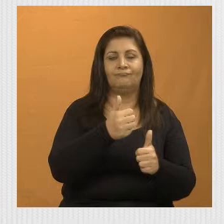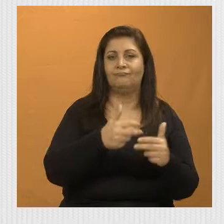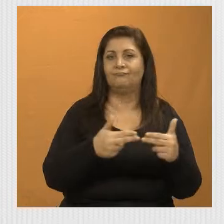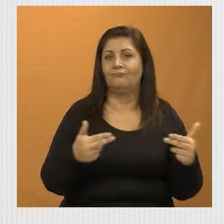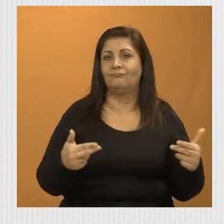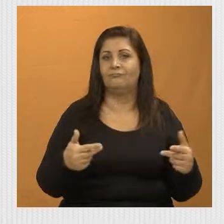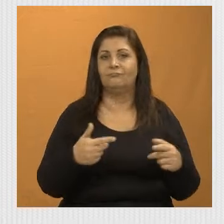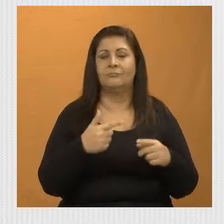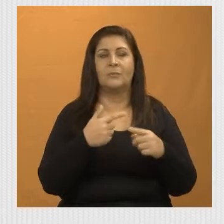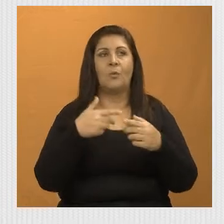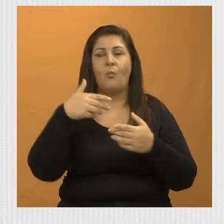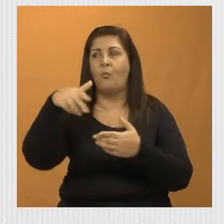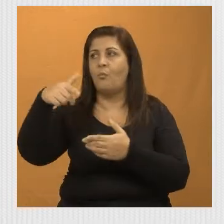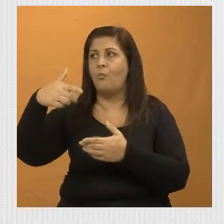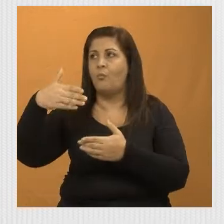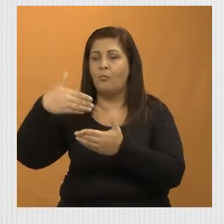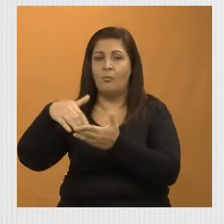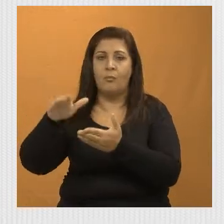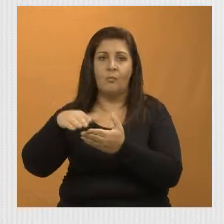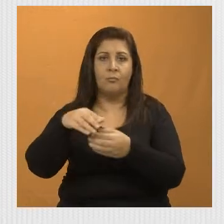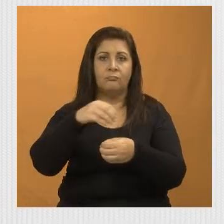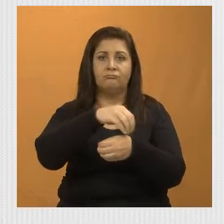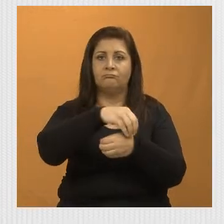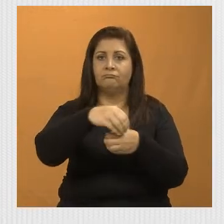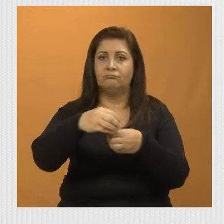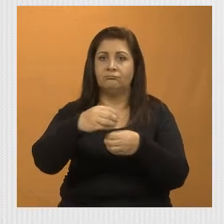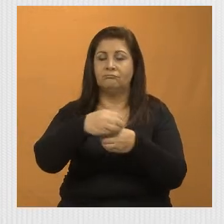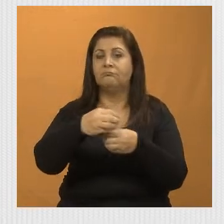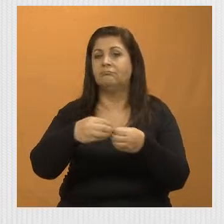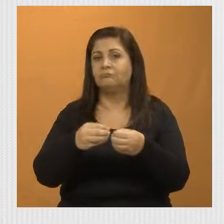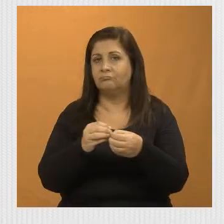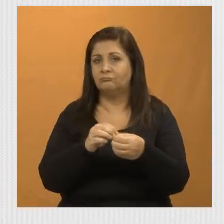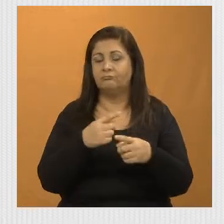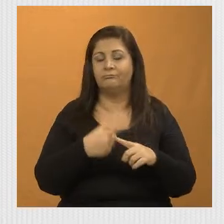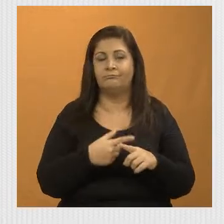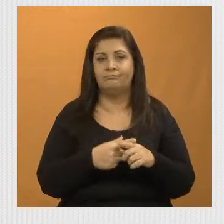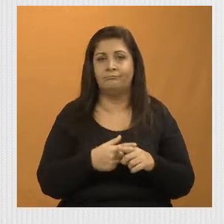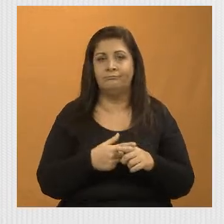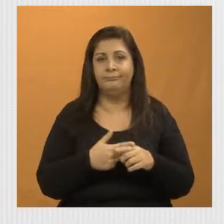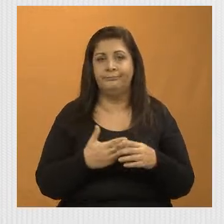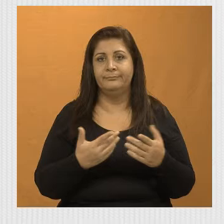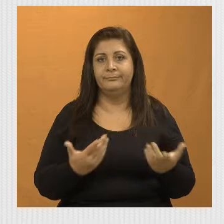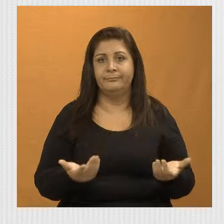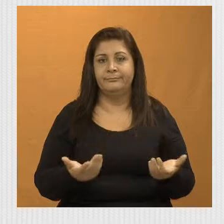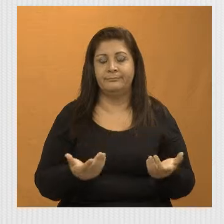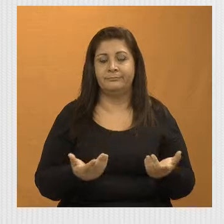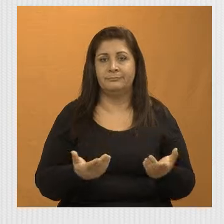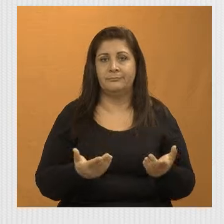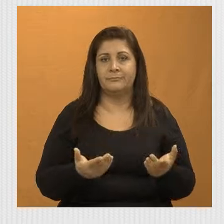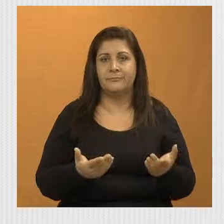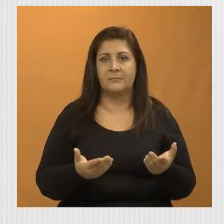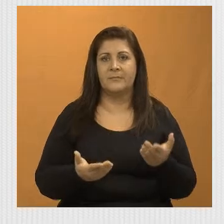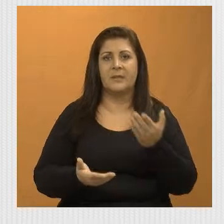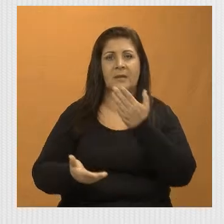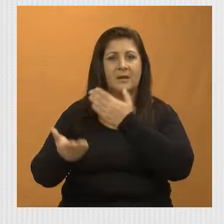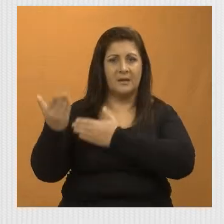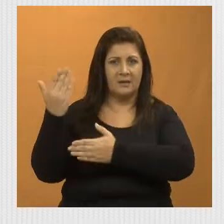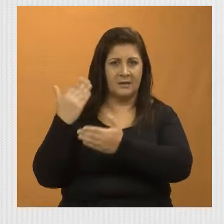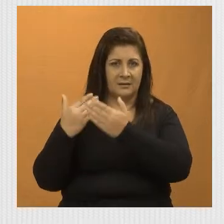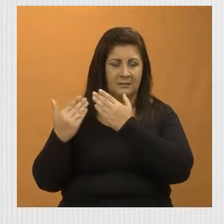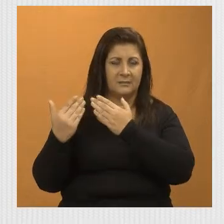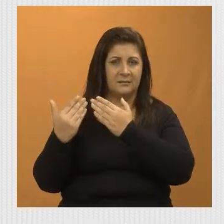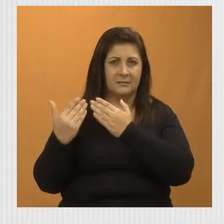para Taubaté, gerando um custo ao JAC, sendo que a gestão anterior cedeu o